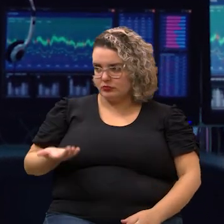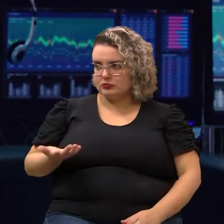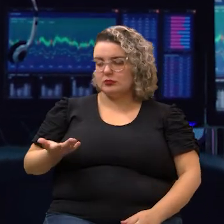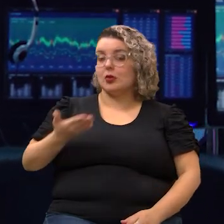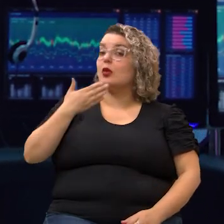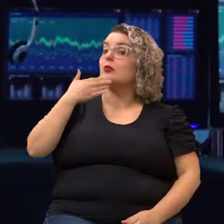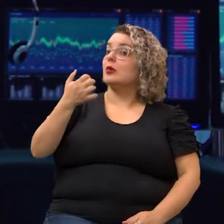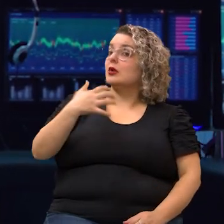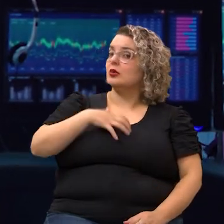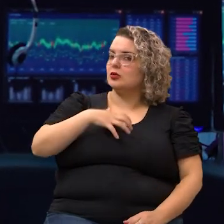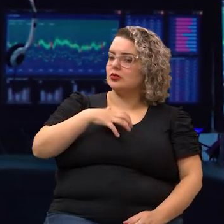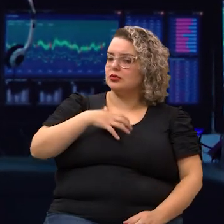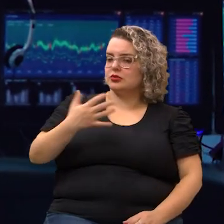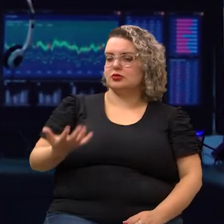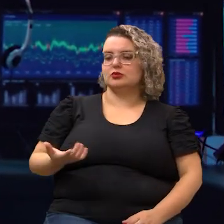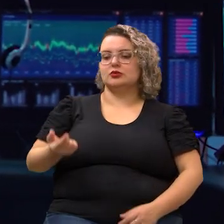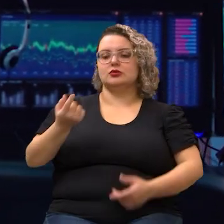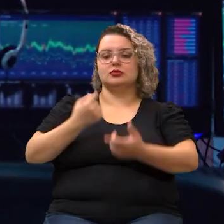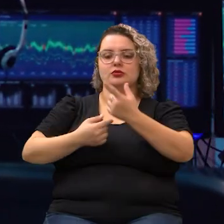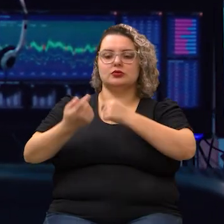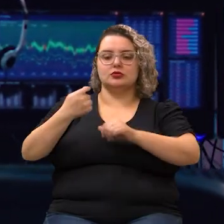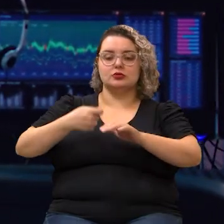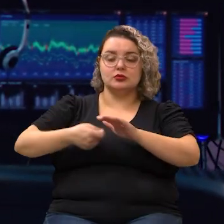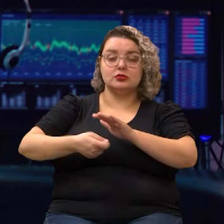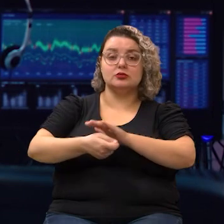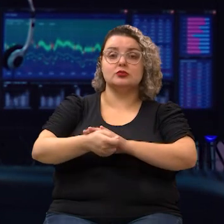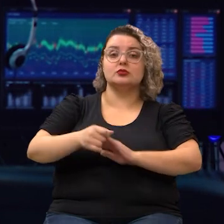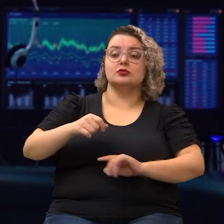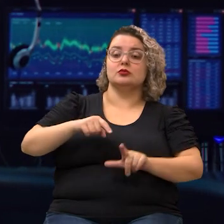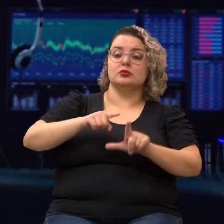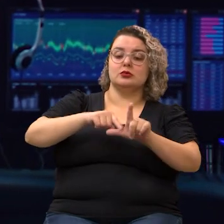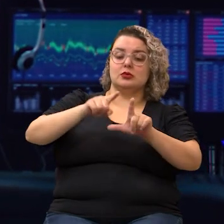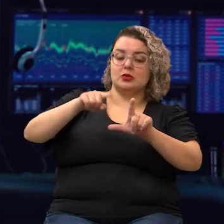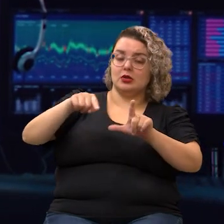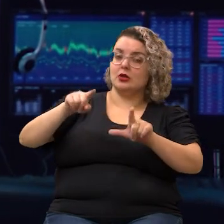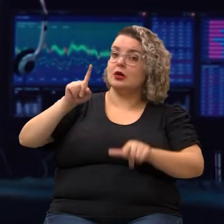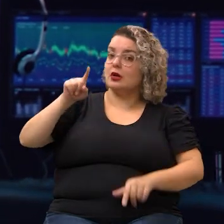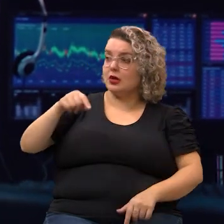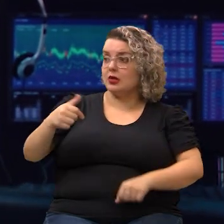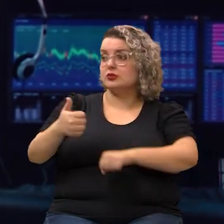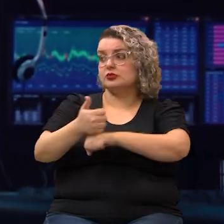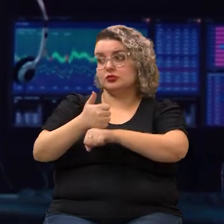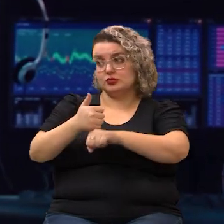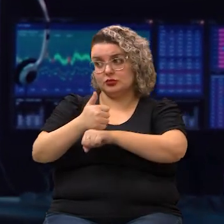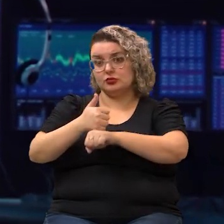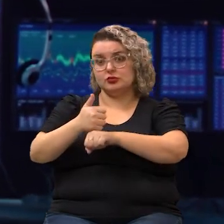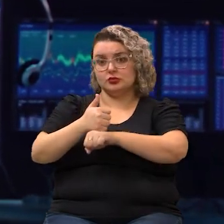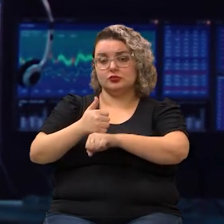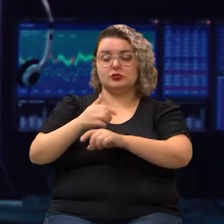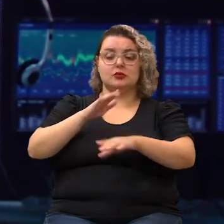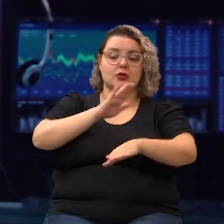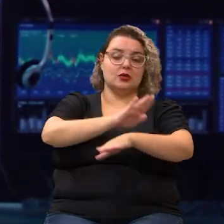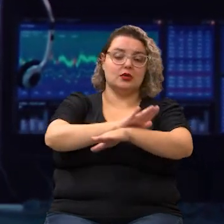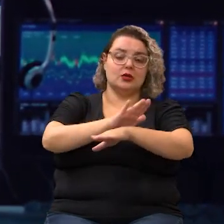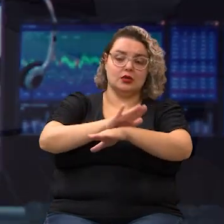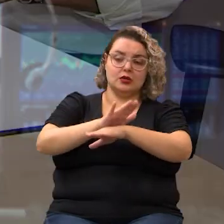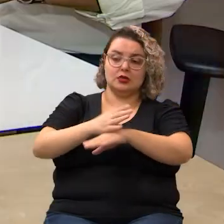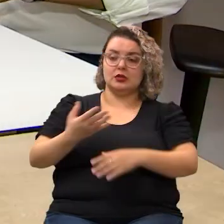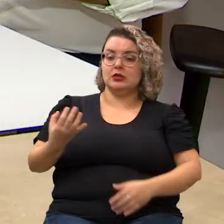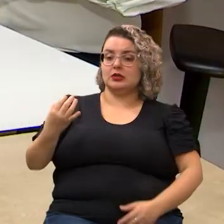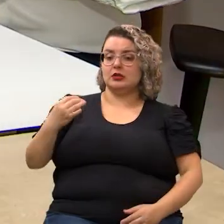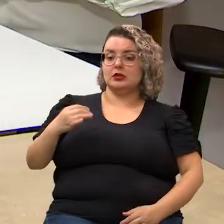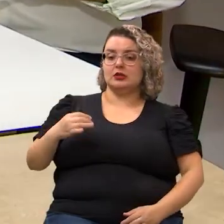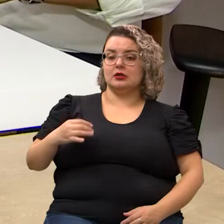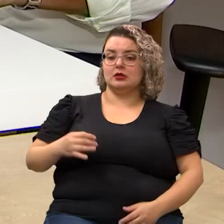nisso, a melhor forma de você investir no índice é através do profissional que te presta auxílio. Então,